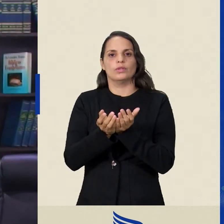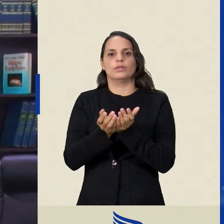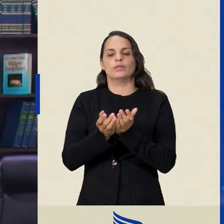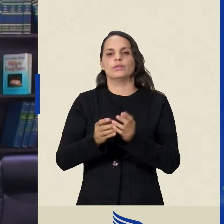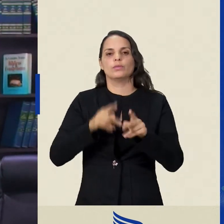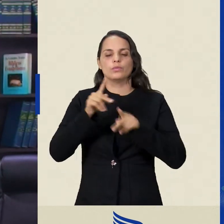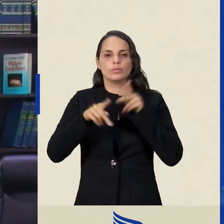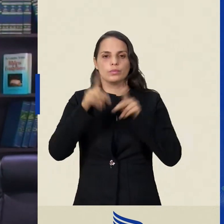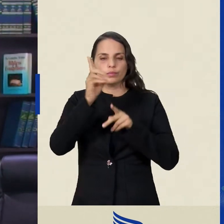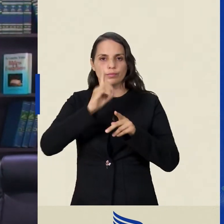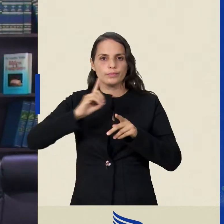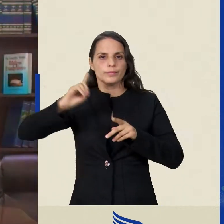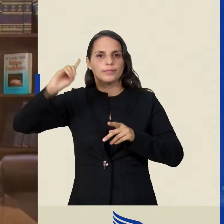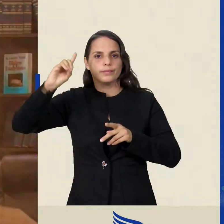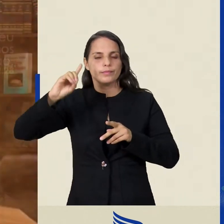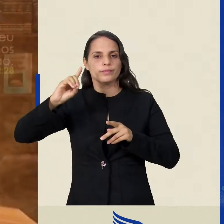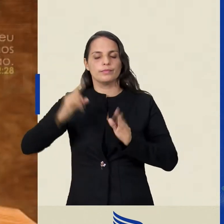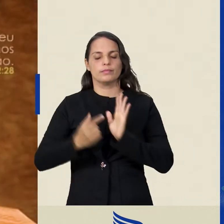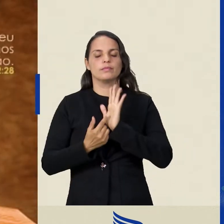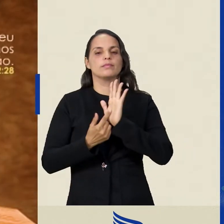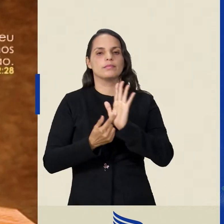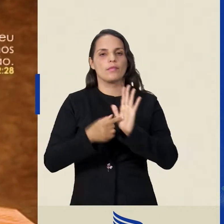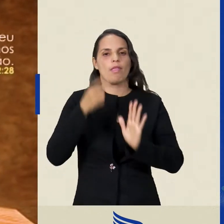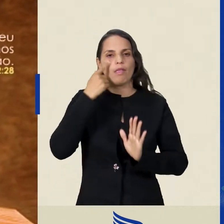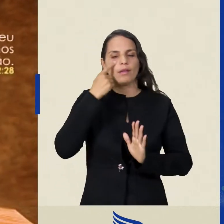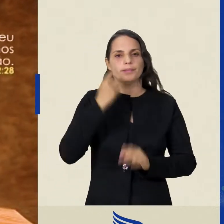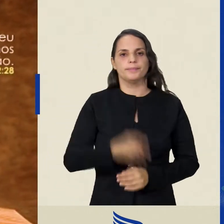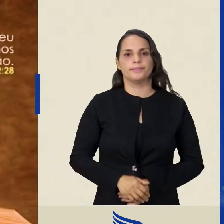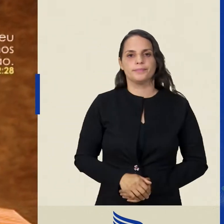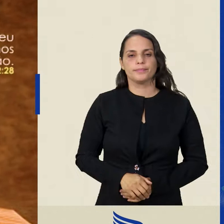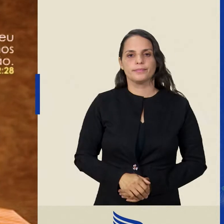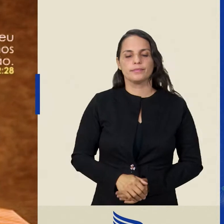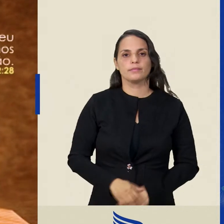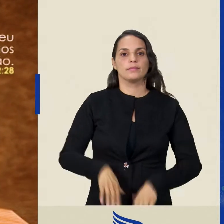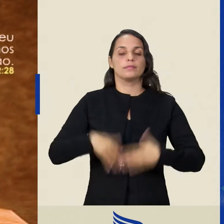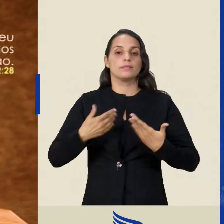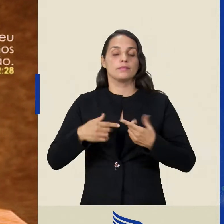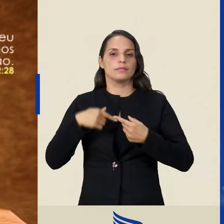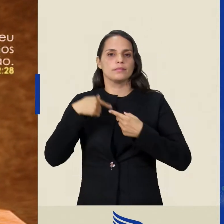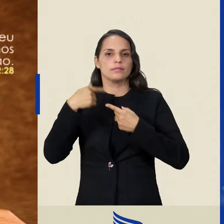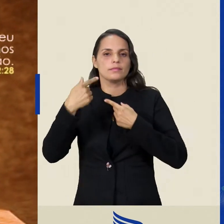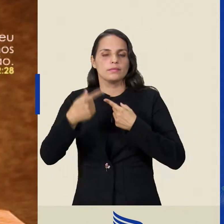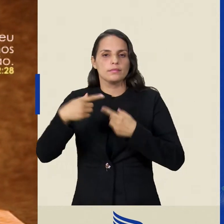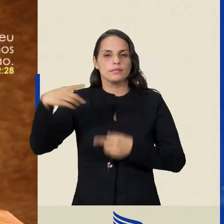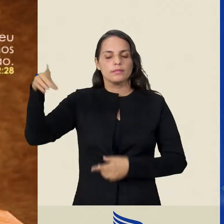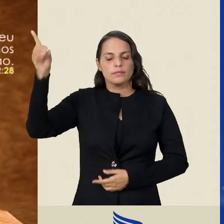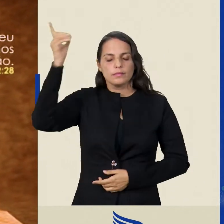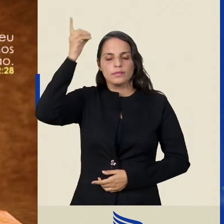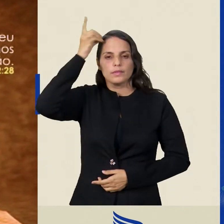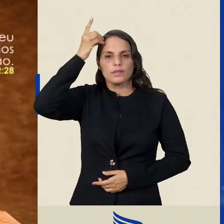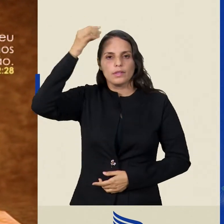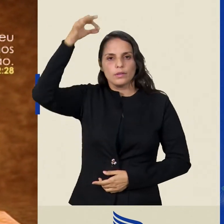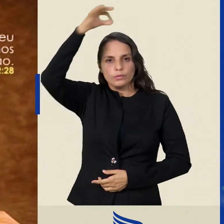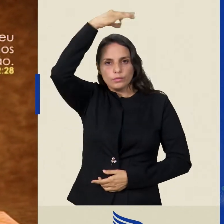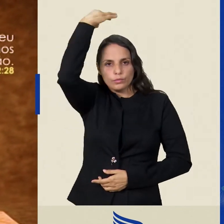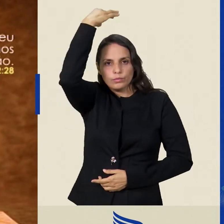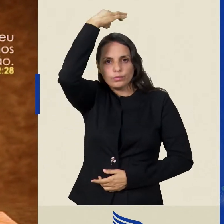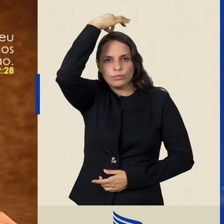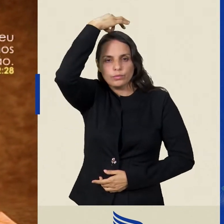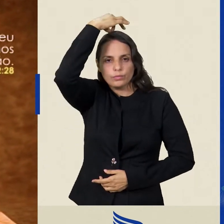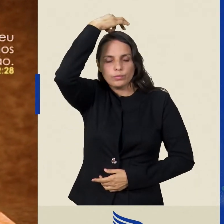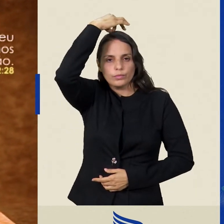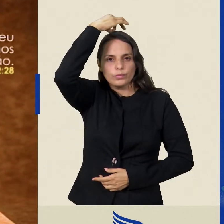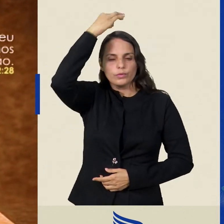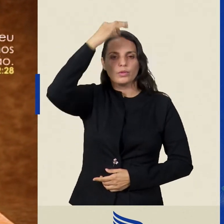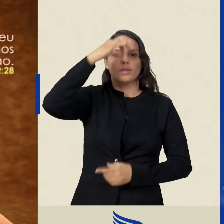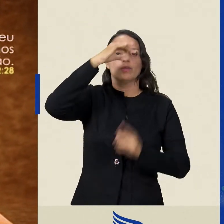nas passagens a seguir. E há de ser que depois derramarei o meu espírito sobre toda a carne, e vossos